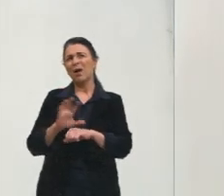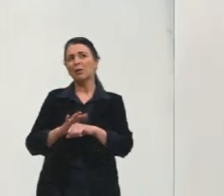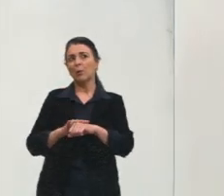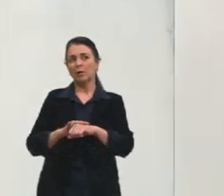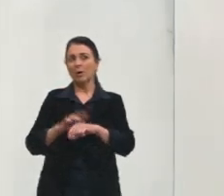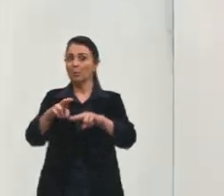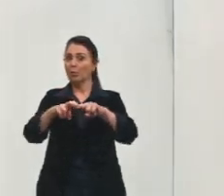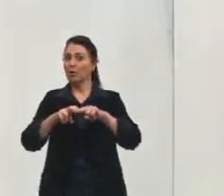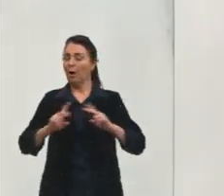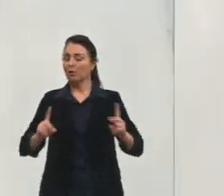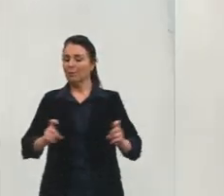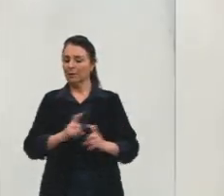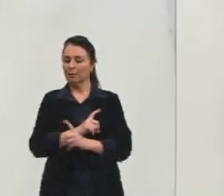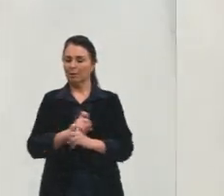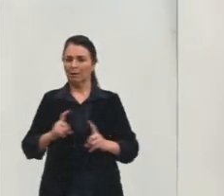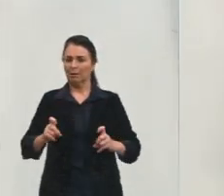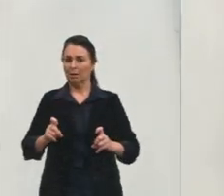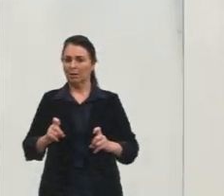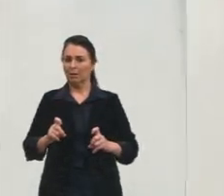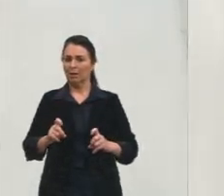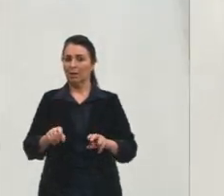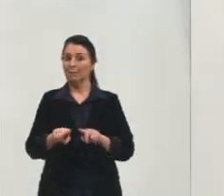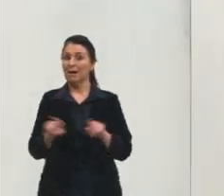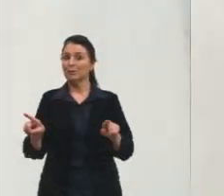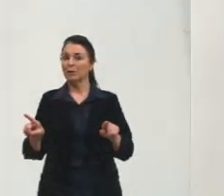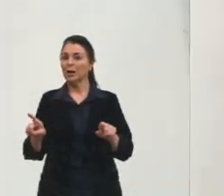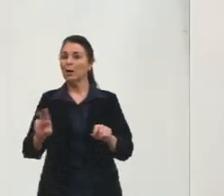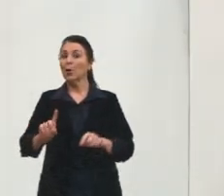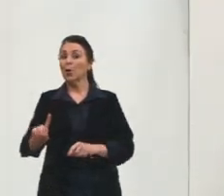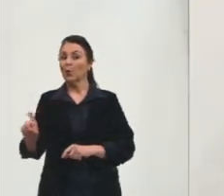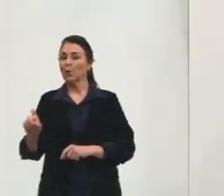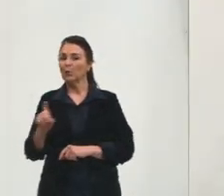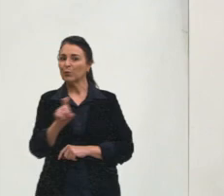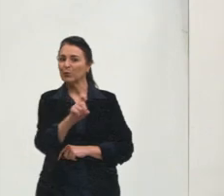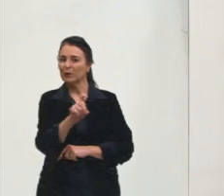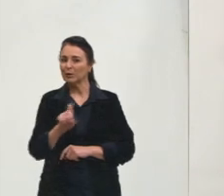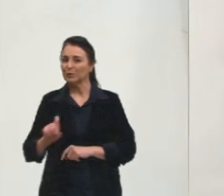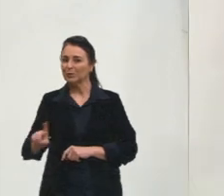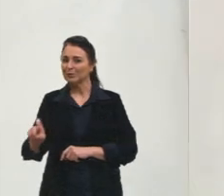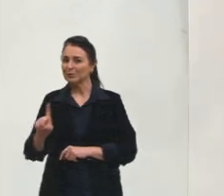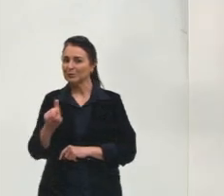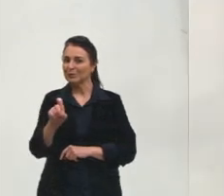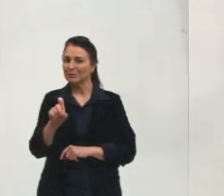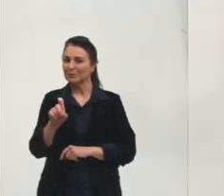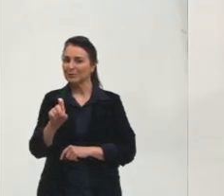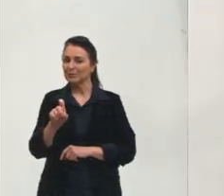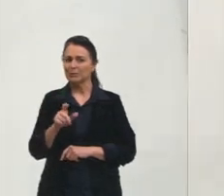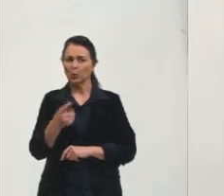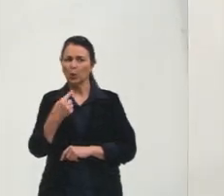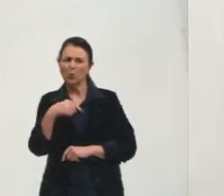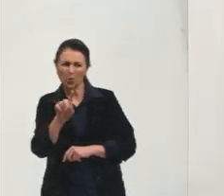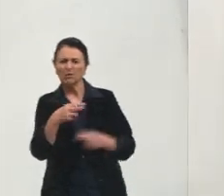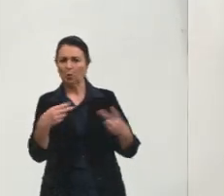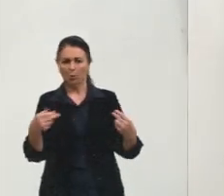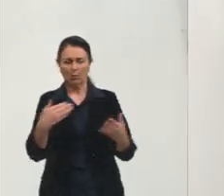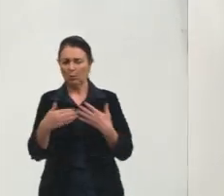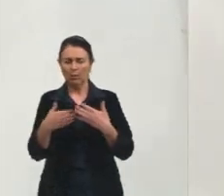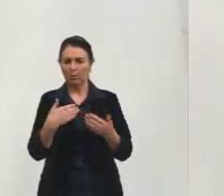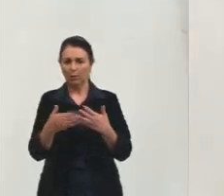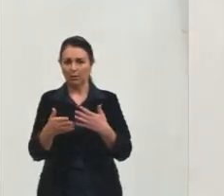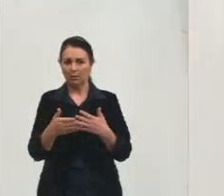por bactéria é uma doença causada por vírus ou uma doença causada por outra coisa qualquer